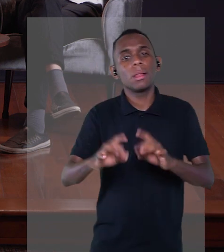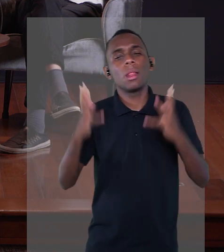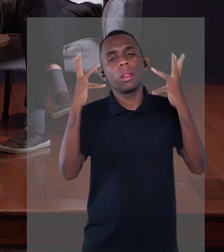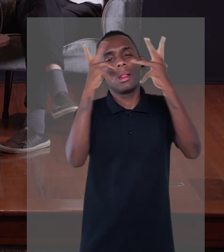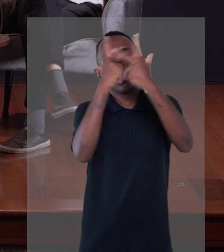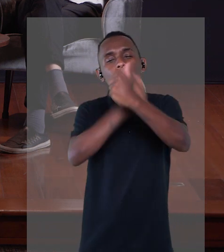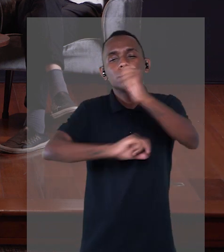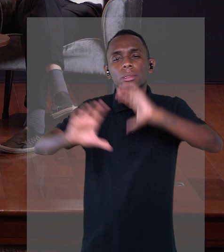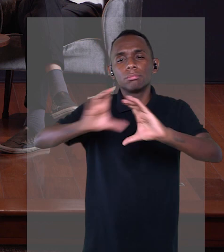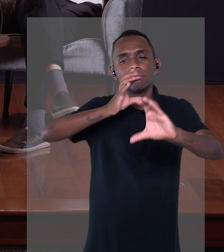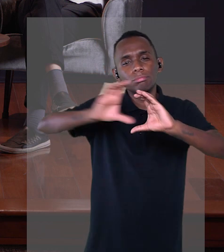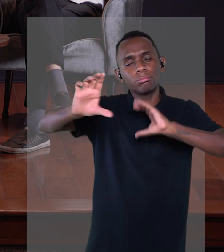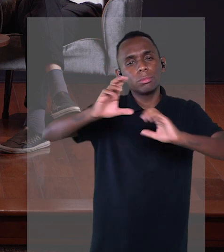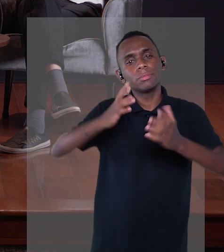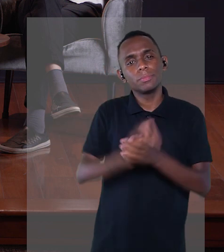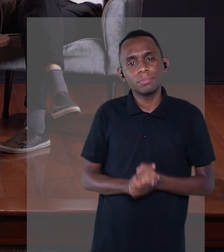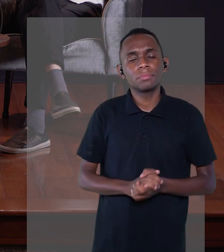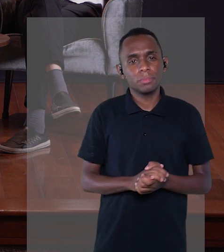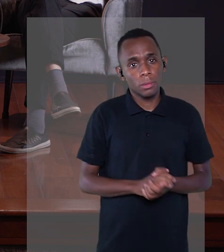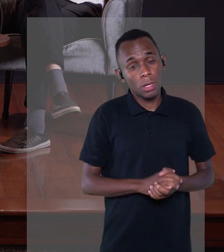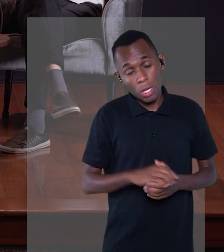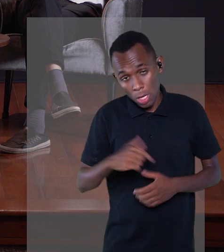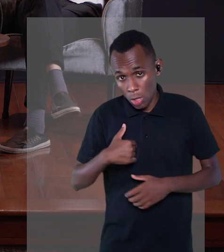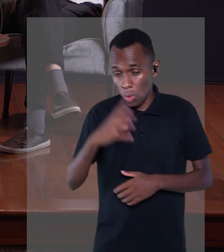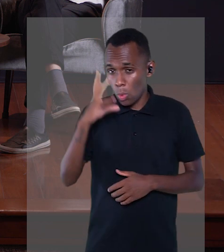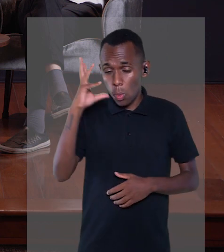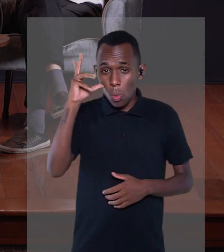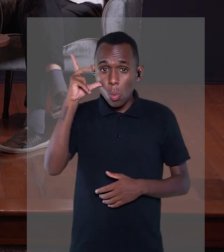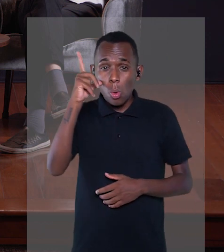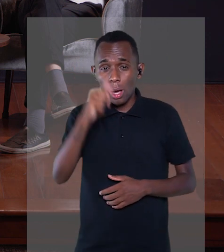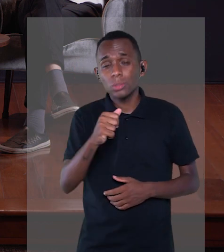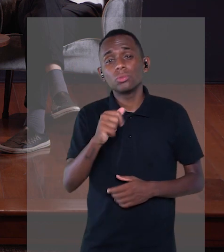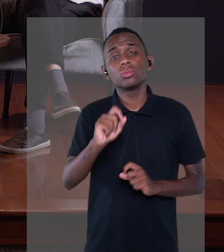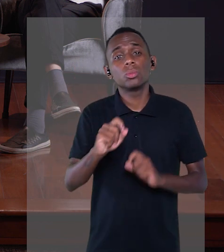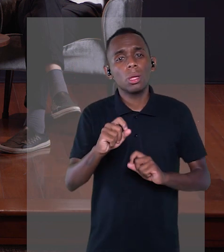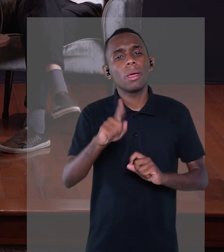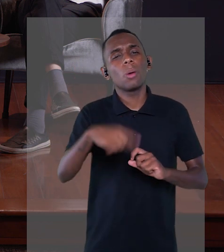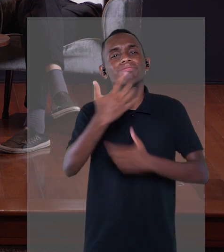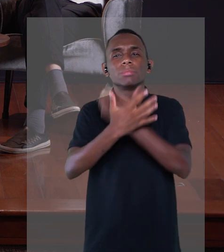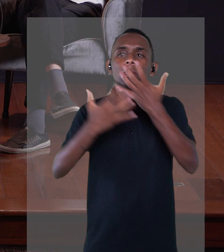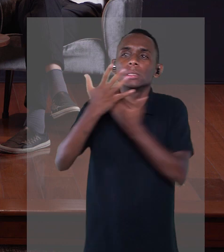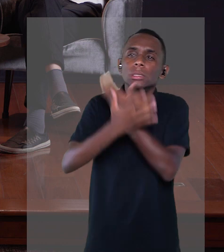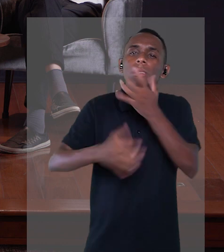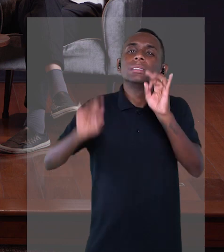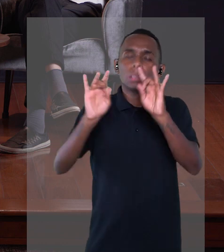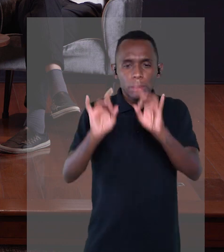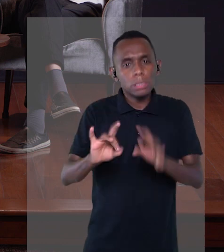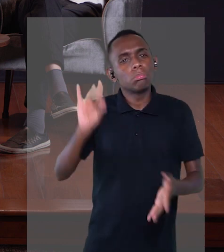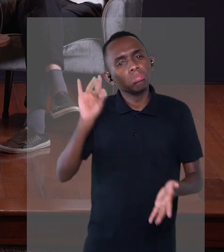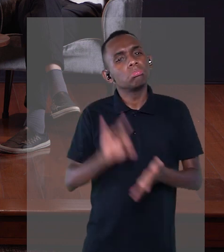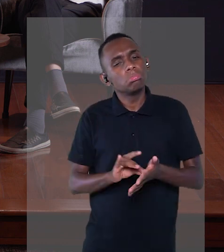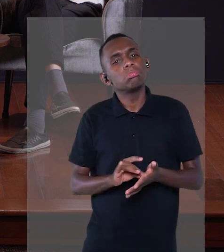Melodia, que eu acho que é uma... Enfim, eu acho que é uma canção especial mesmo.